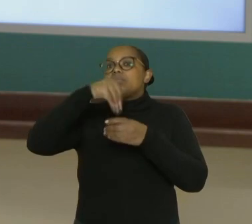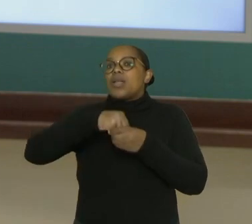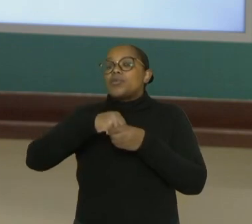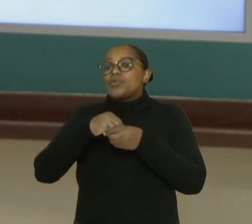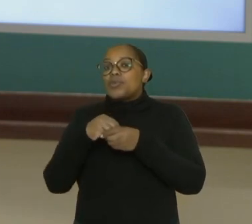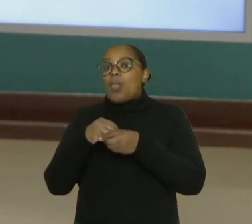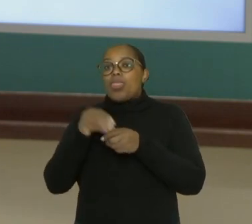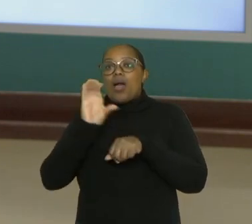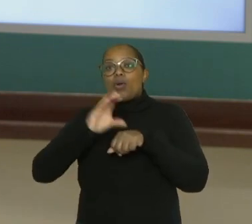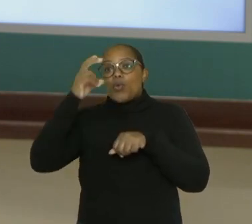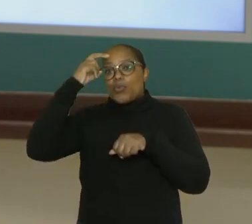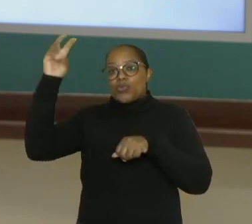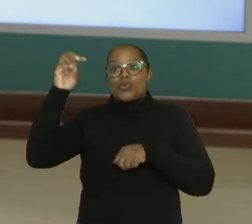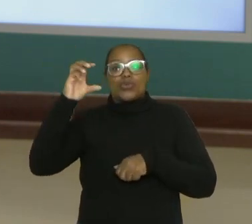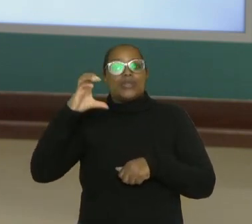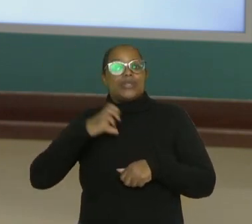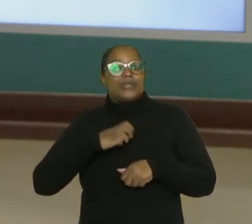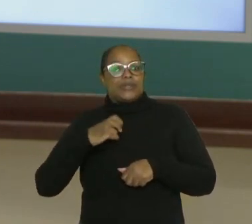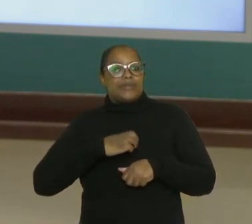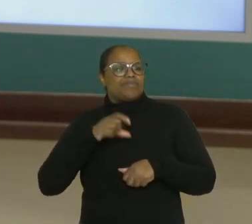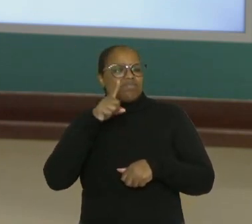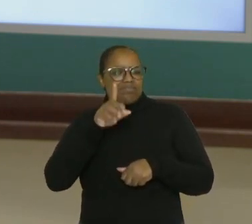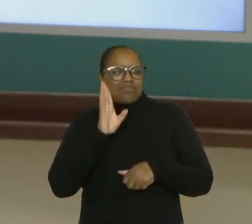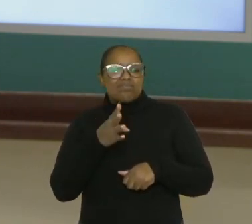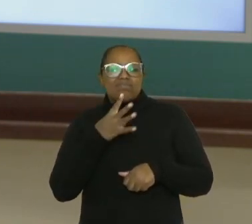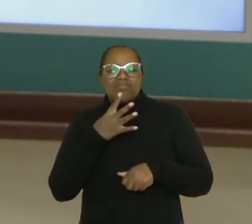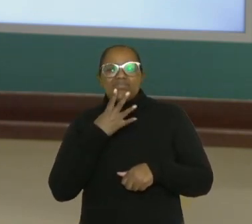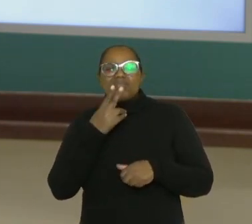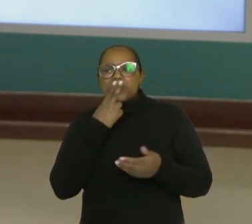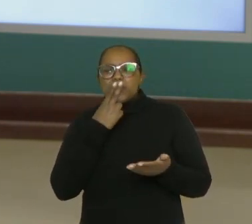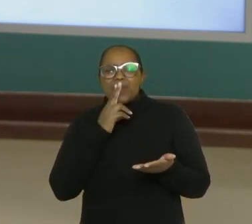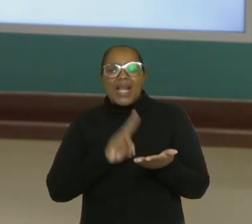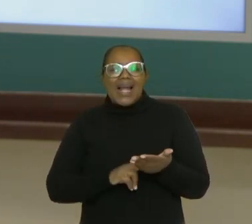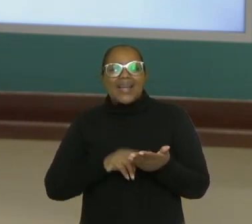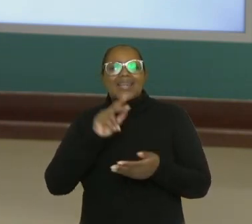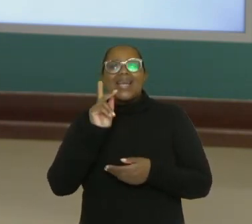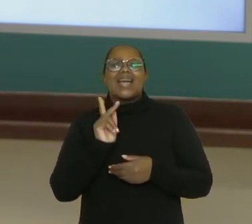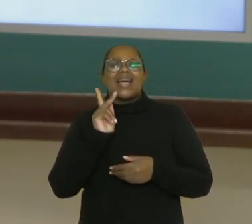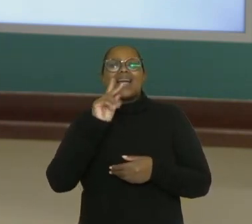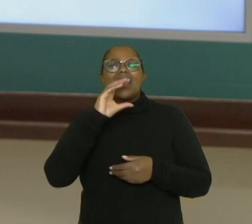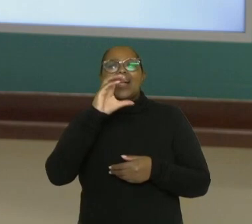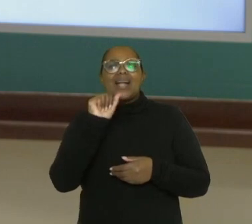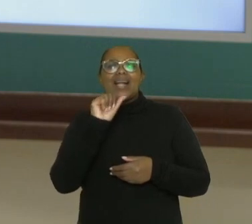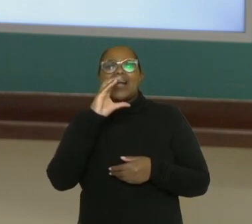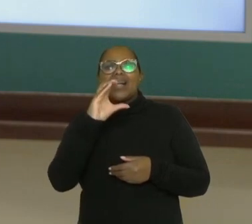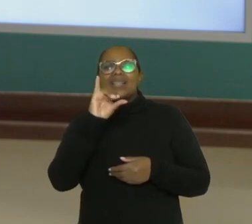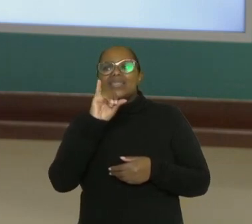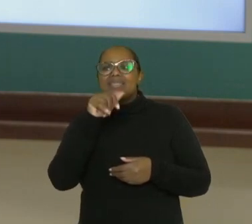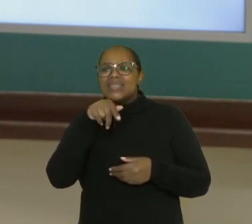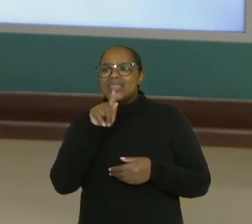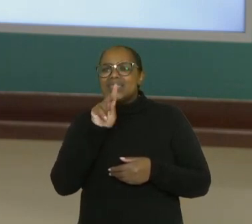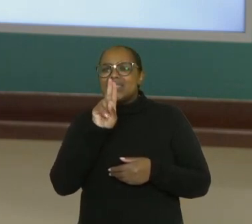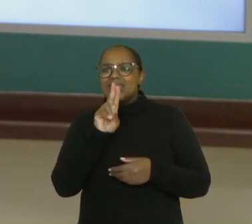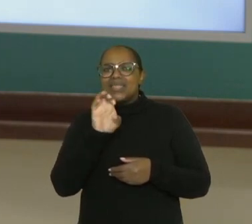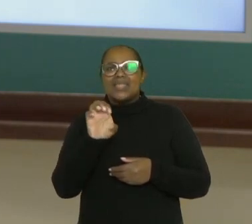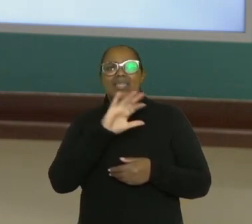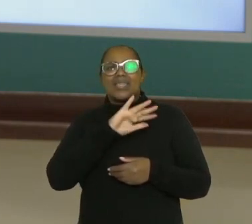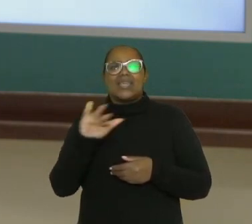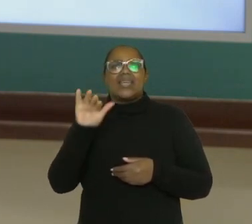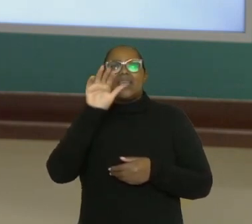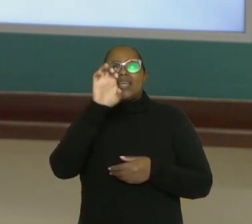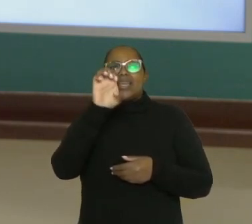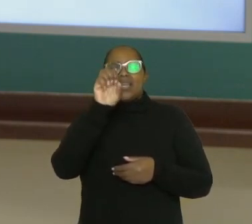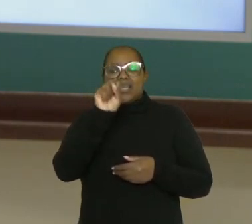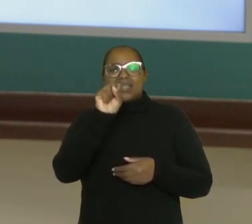indígenas. Vocês já ouviram falar da carta do cacique Seattle? Ela traz essa importante relação dos indígenas com